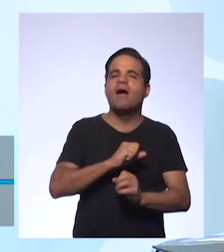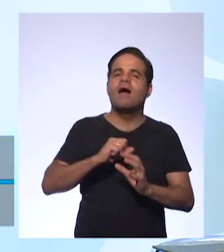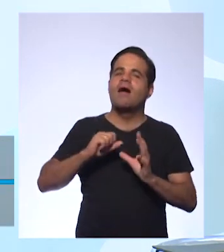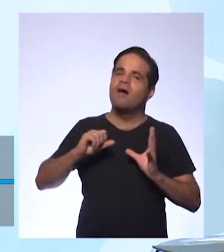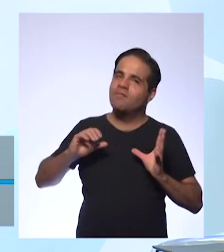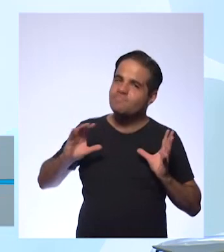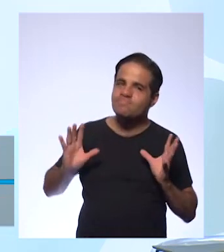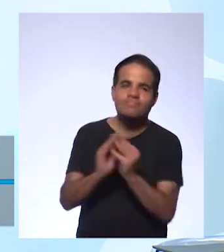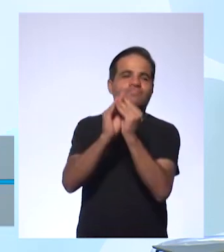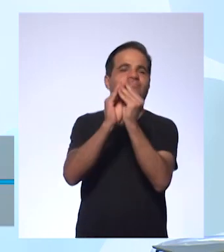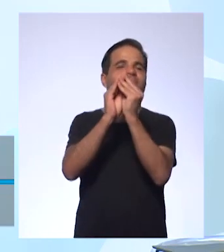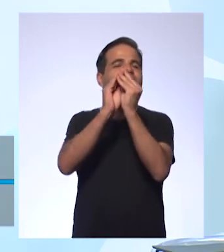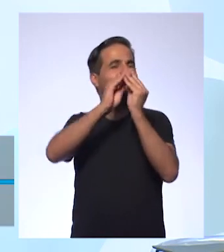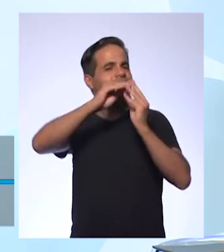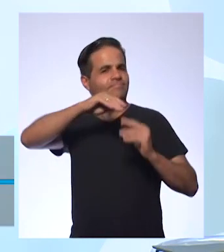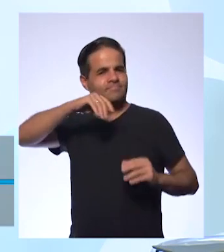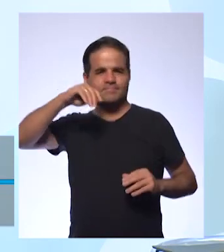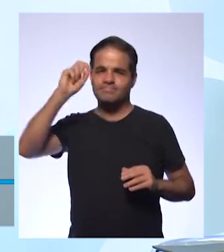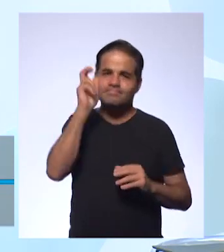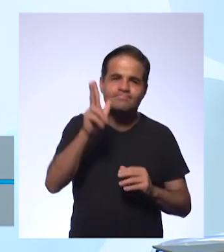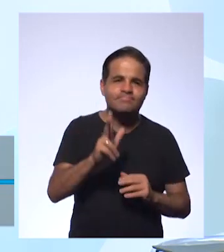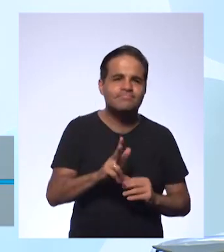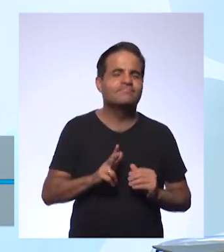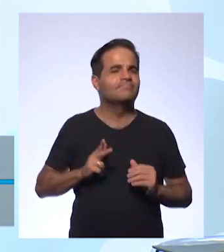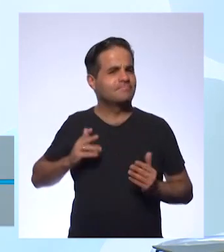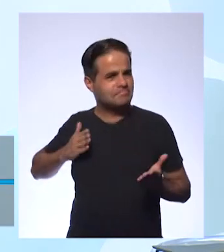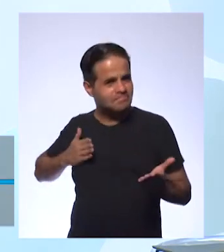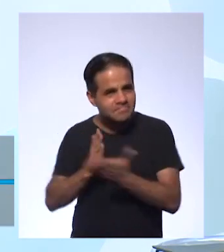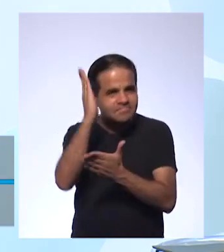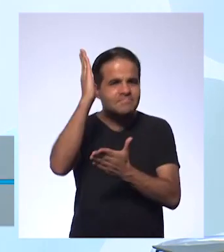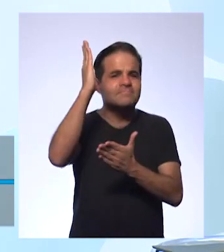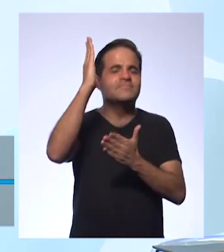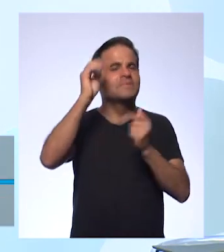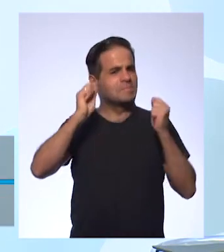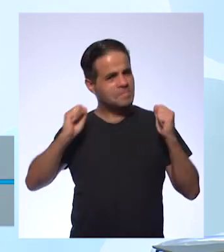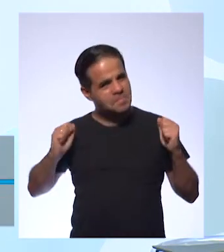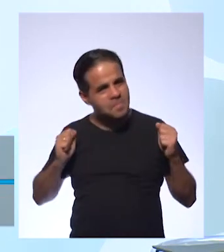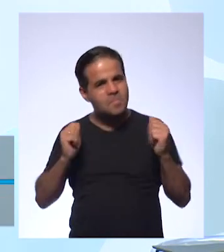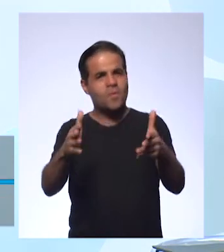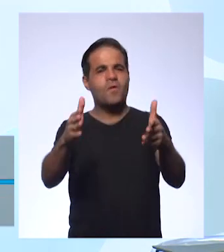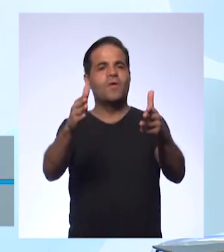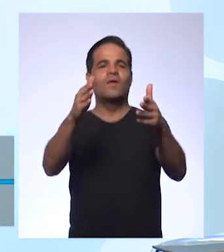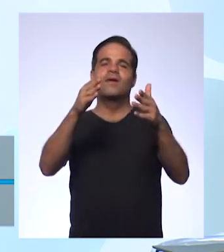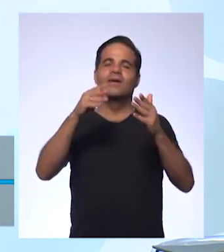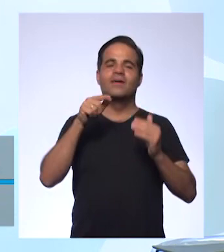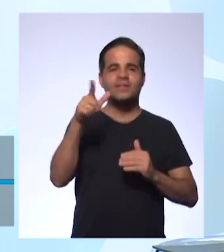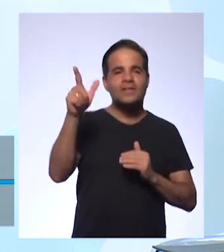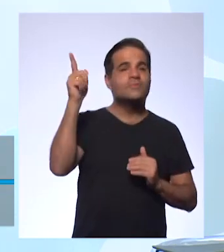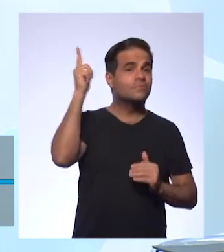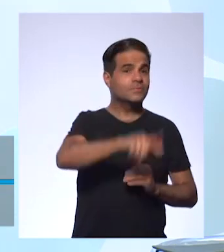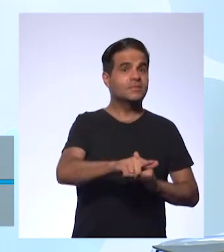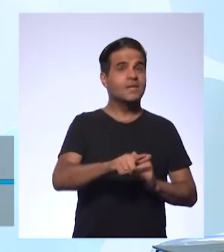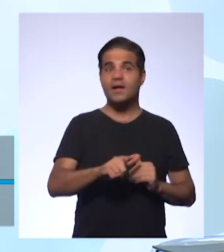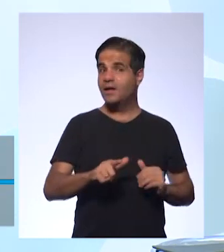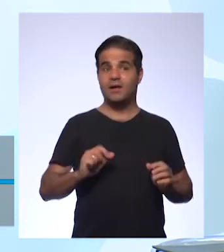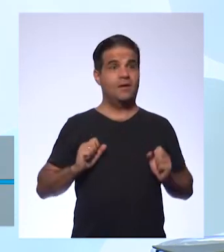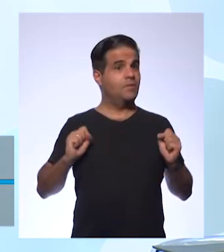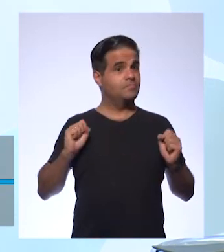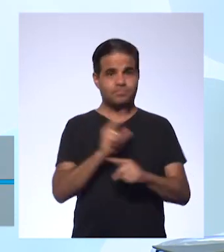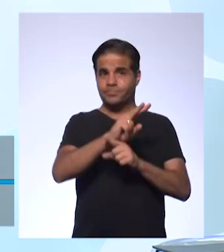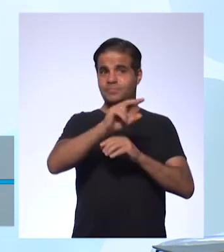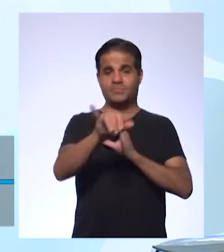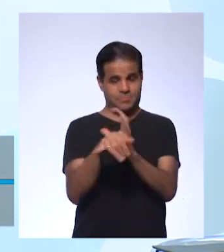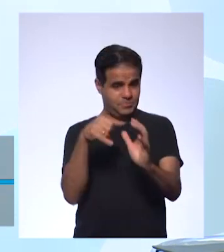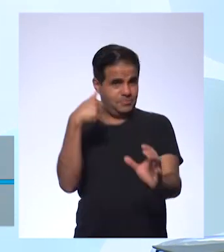tempo, você fica tão fera, tão bom naquilo, porque você dedica muito tempo a isso, que você acaba até virando um